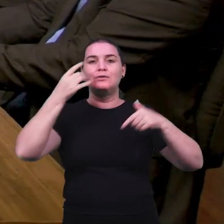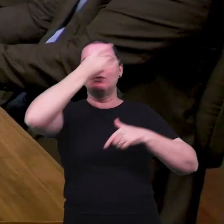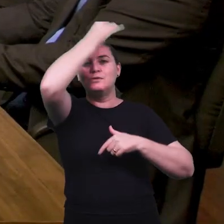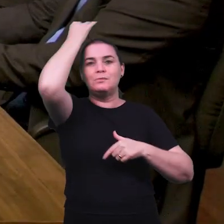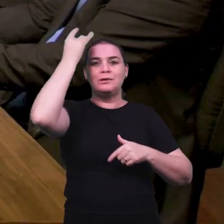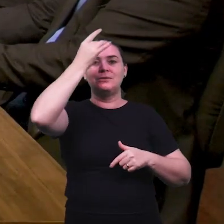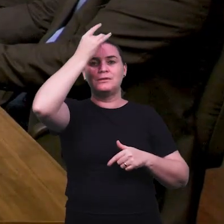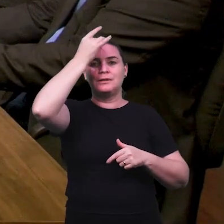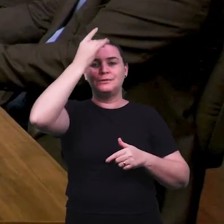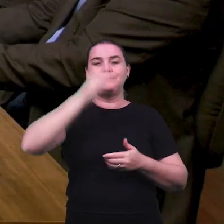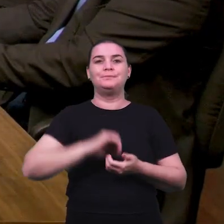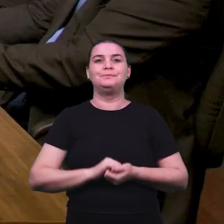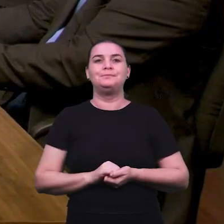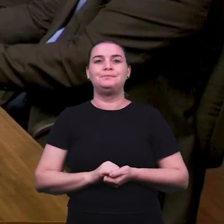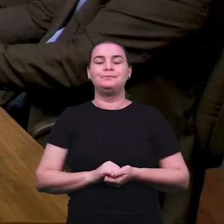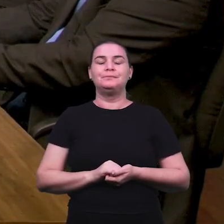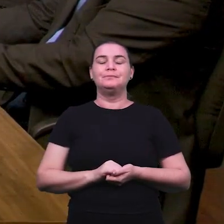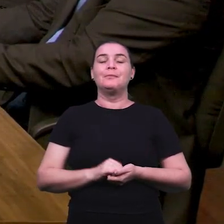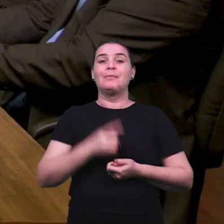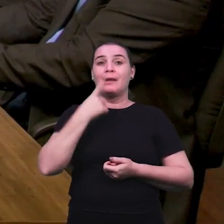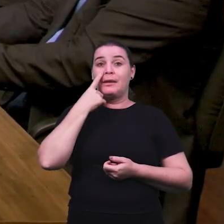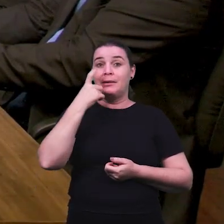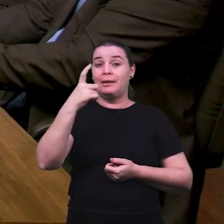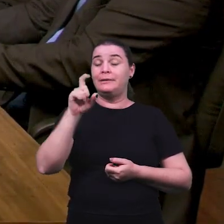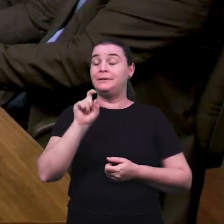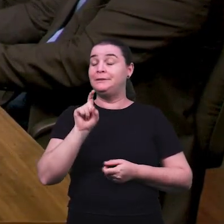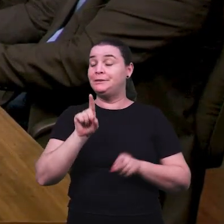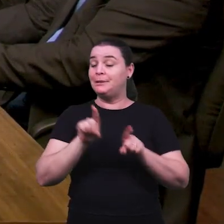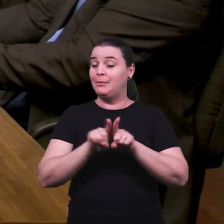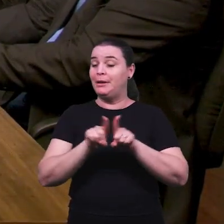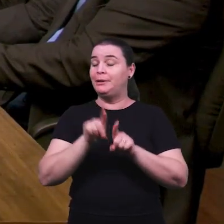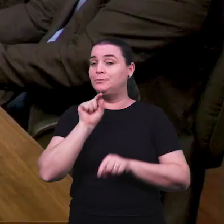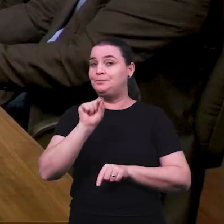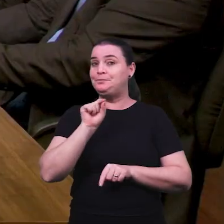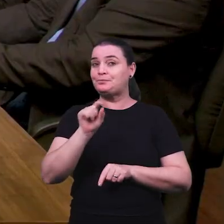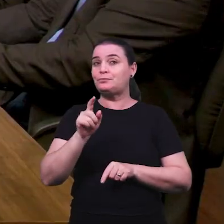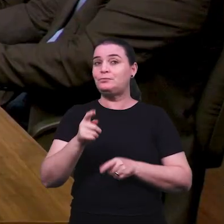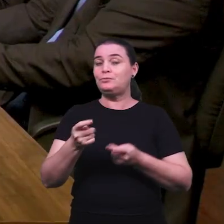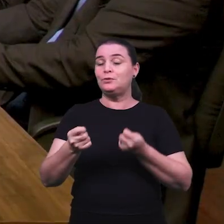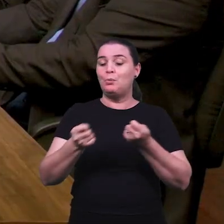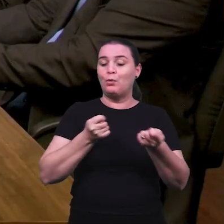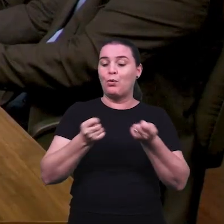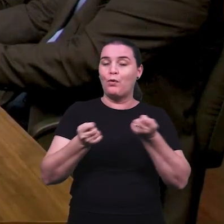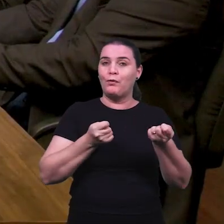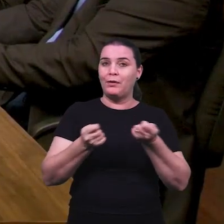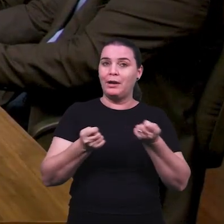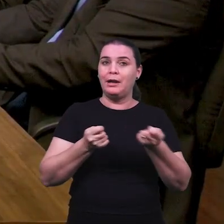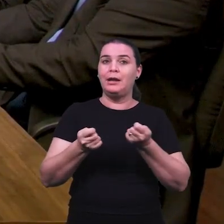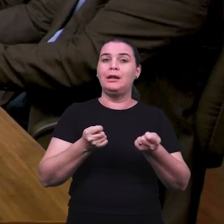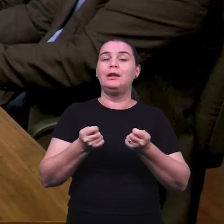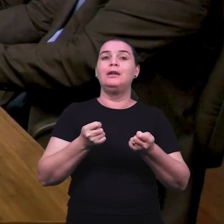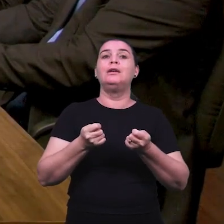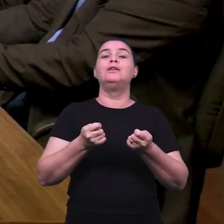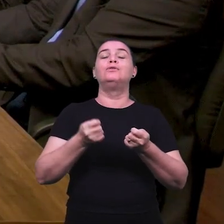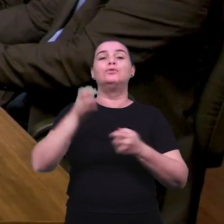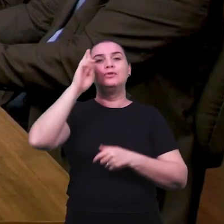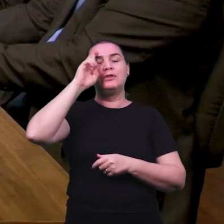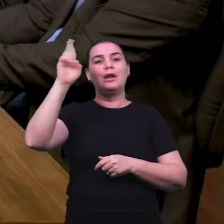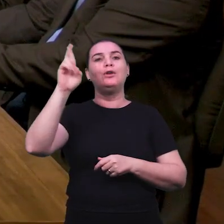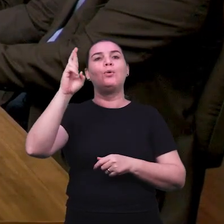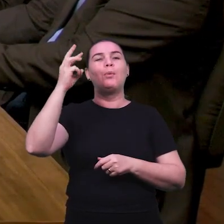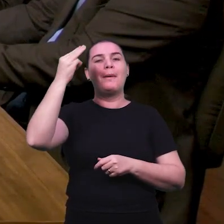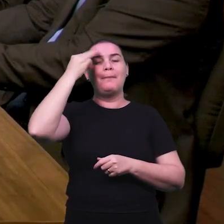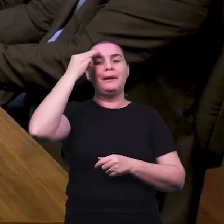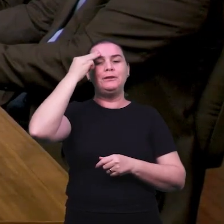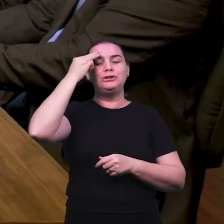Santo. Maravilha. E interessante sobre o governo, né? Que, falando sobre a mente firme, o governo do Senhor,